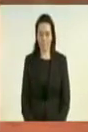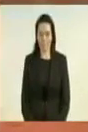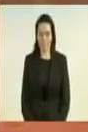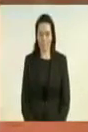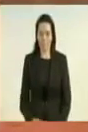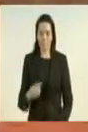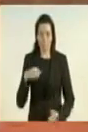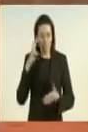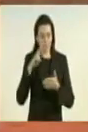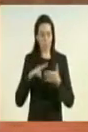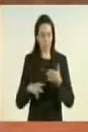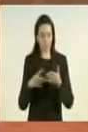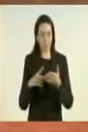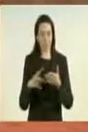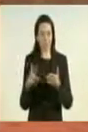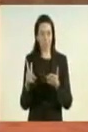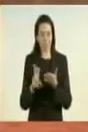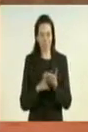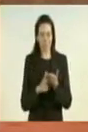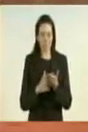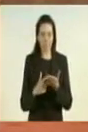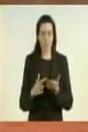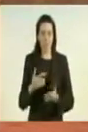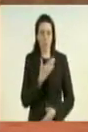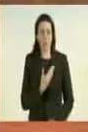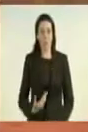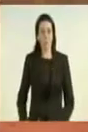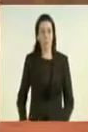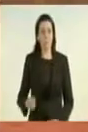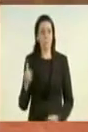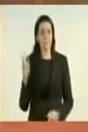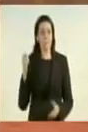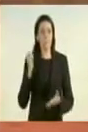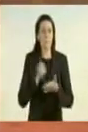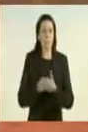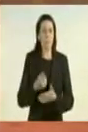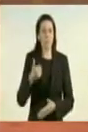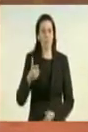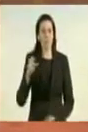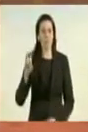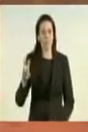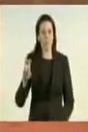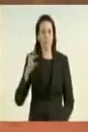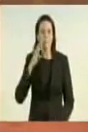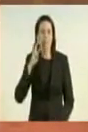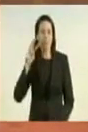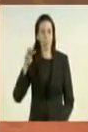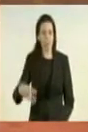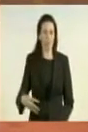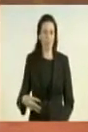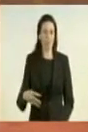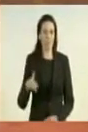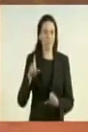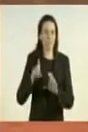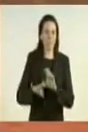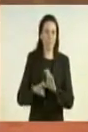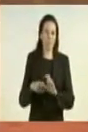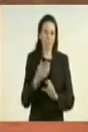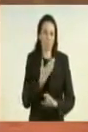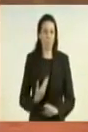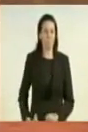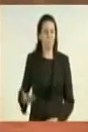O título: governo já pagou 150 milhões em dívidas deixadas na saúde por Rosiana. Desde